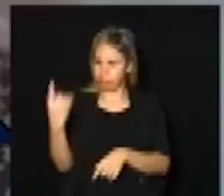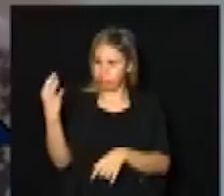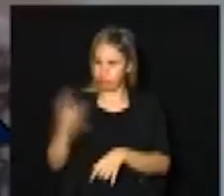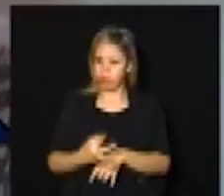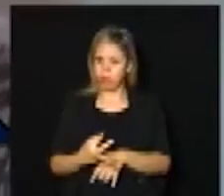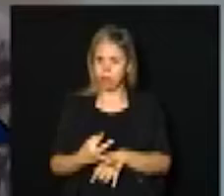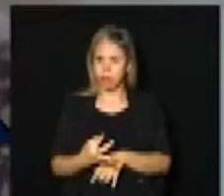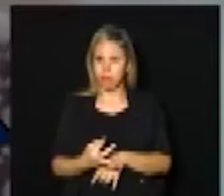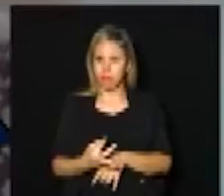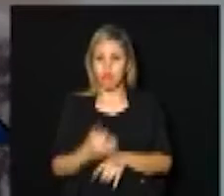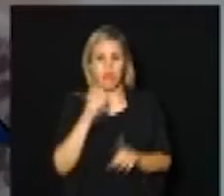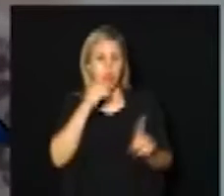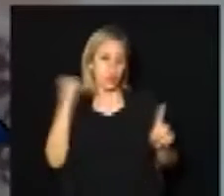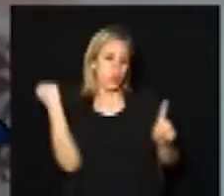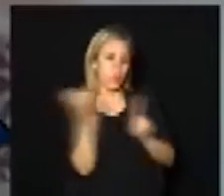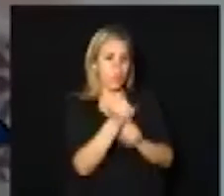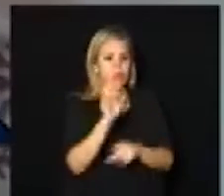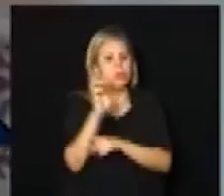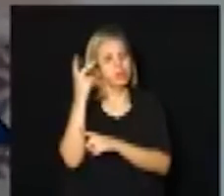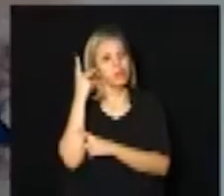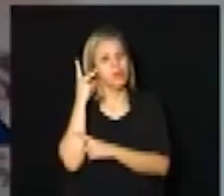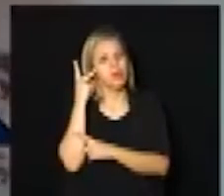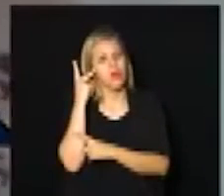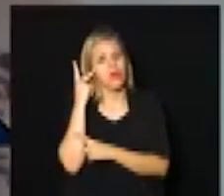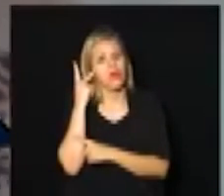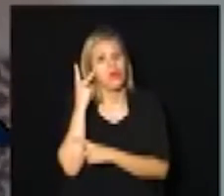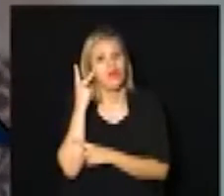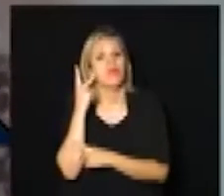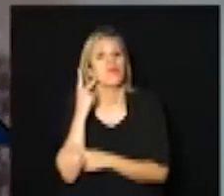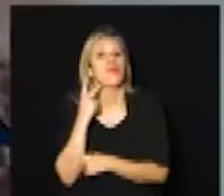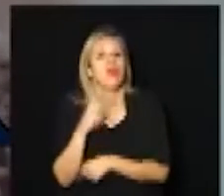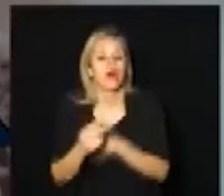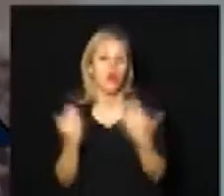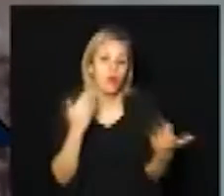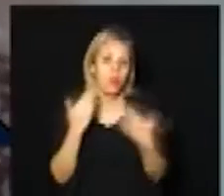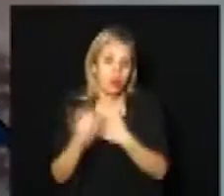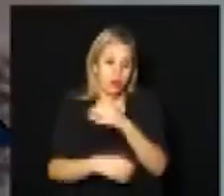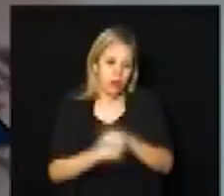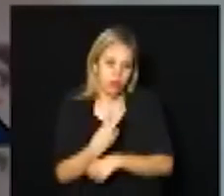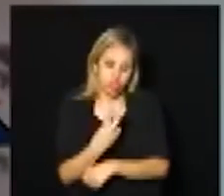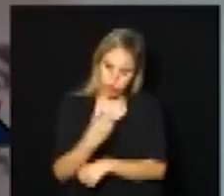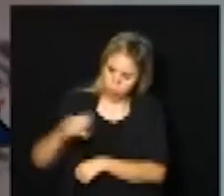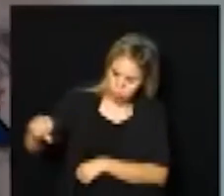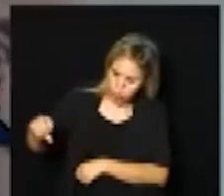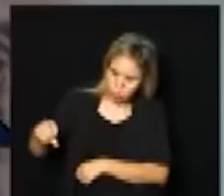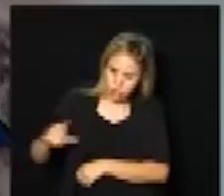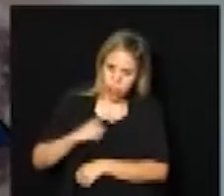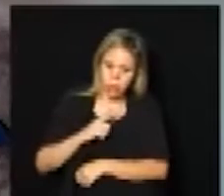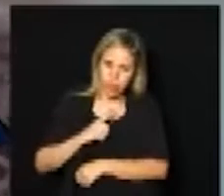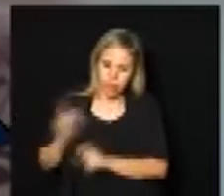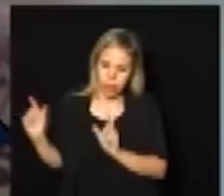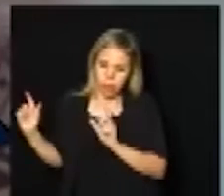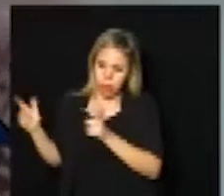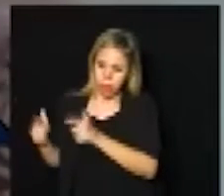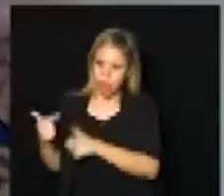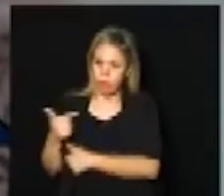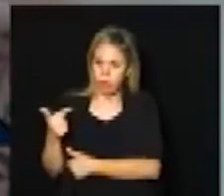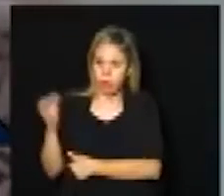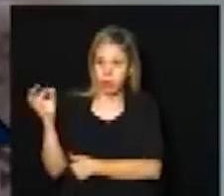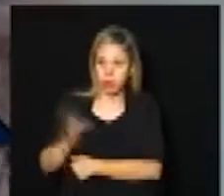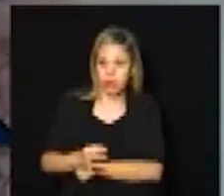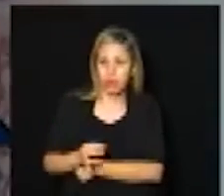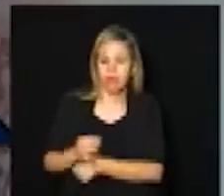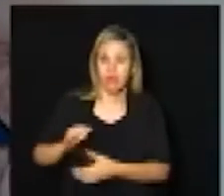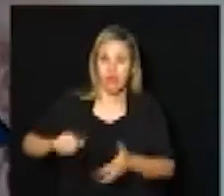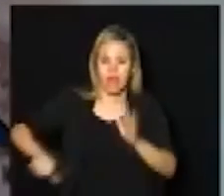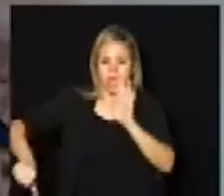no número de feminicídios no Estado de São Paulo em relação a 2019, sendo que a gente teve uma redução de 22% nos crimes